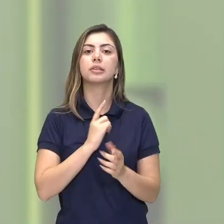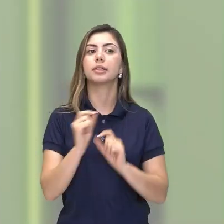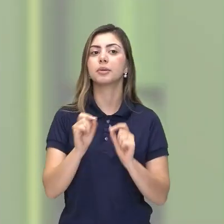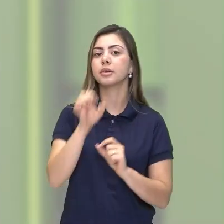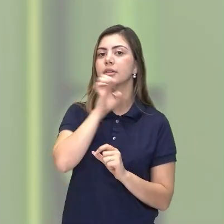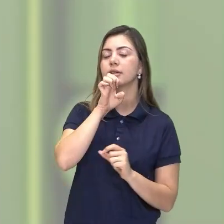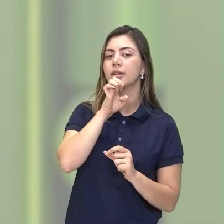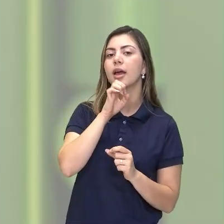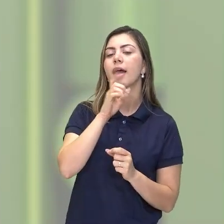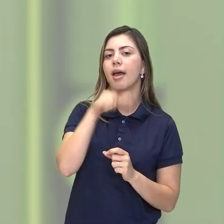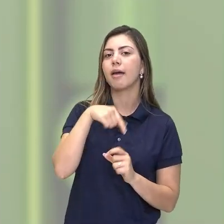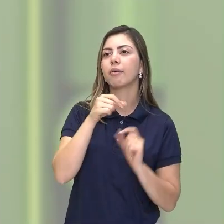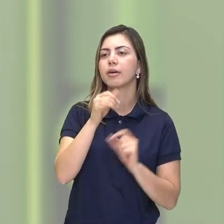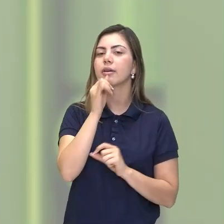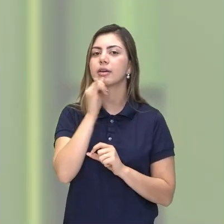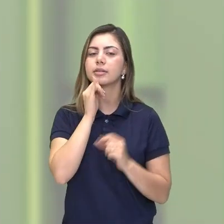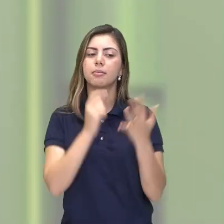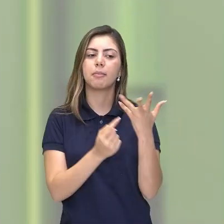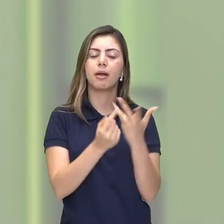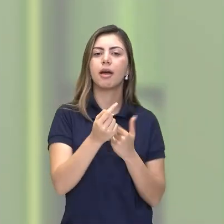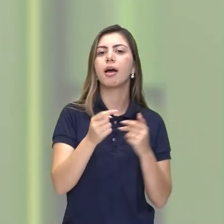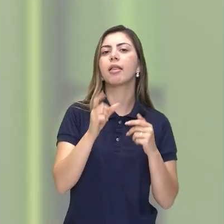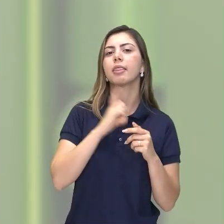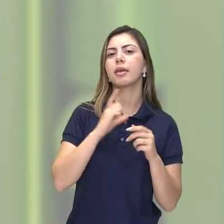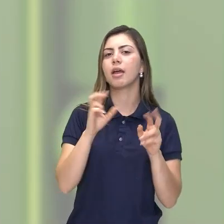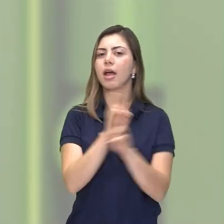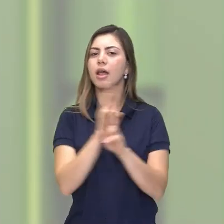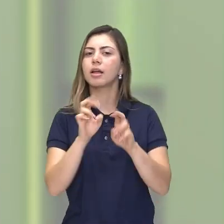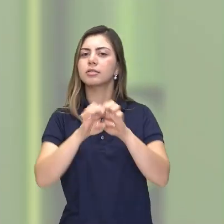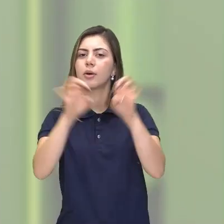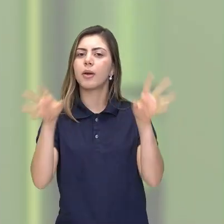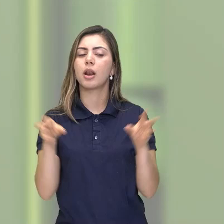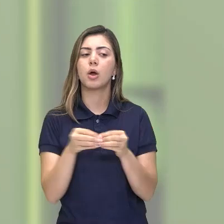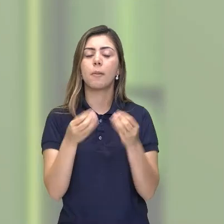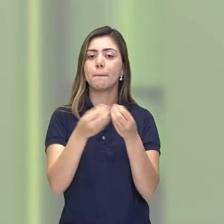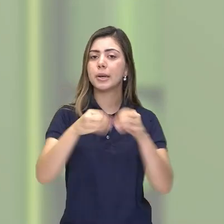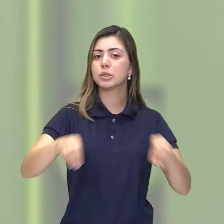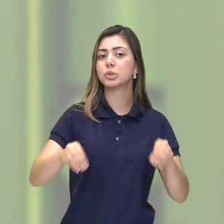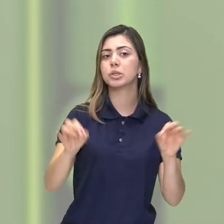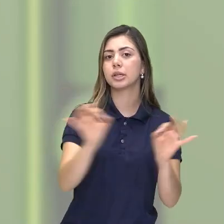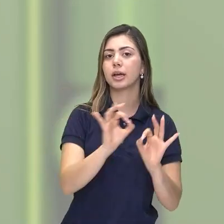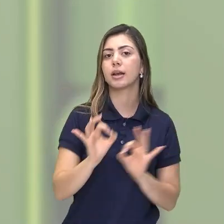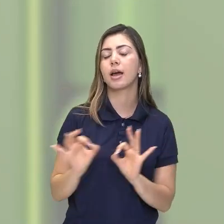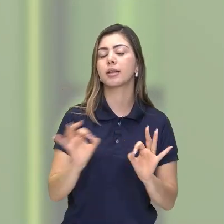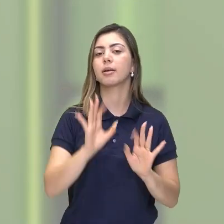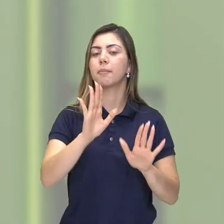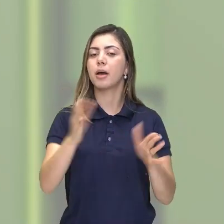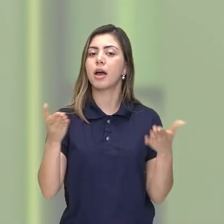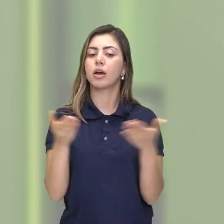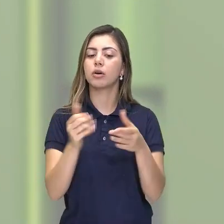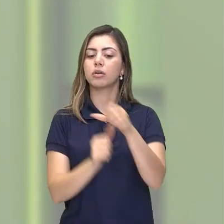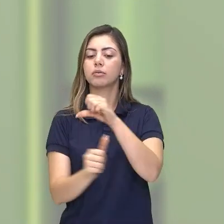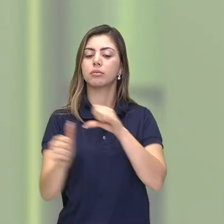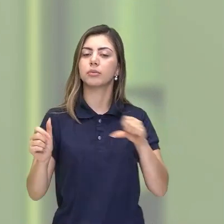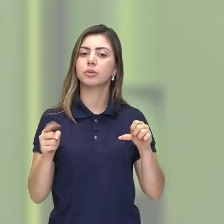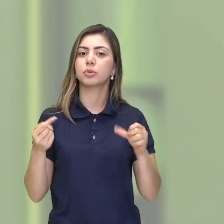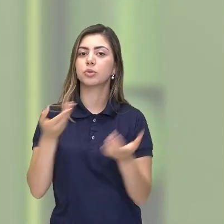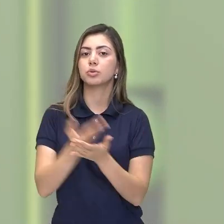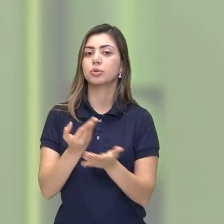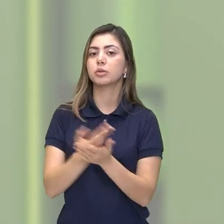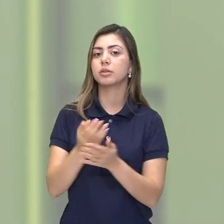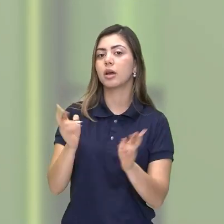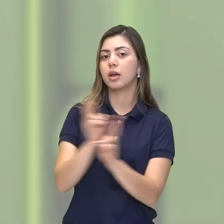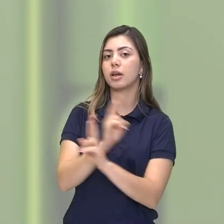são harmônicas, que não causam mal a nenhuma espécie. E agora a gente vai observar os exemplos de